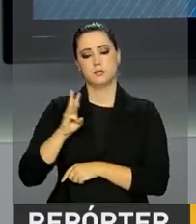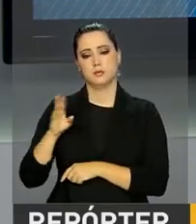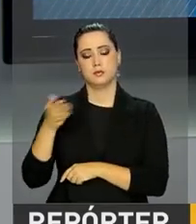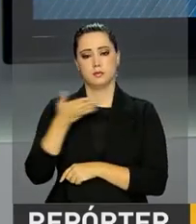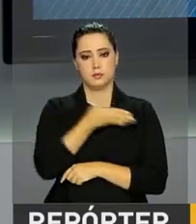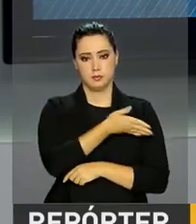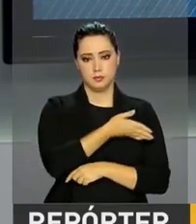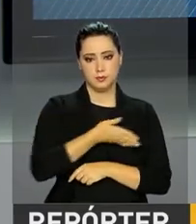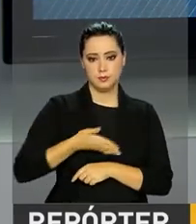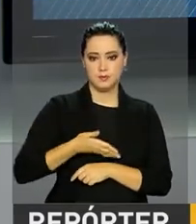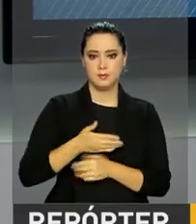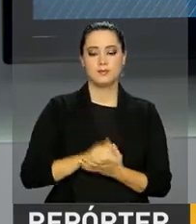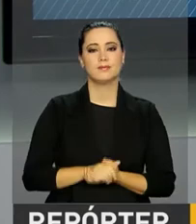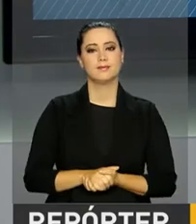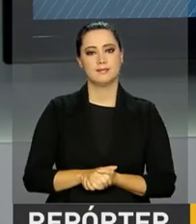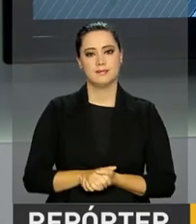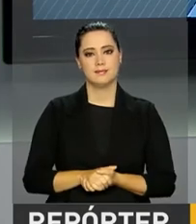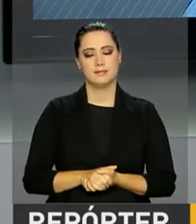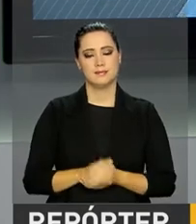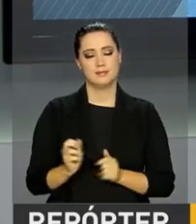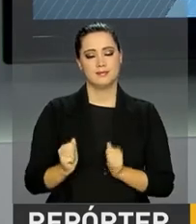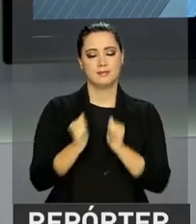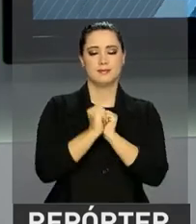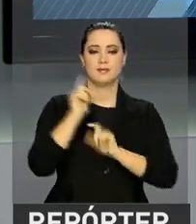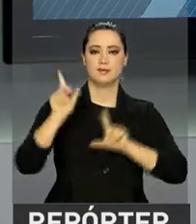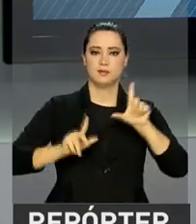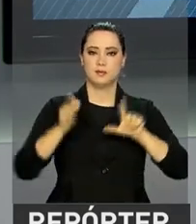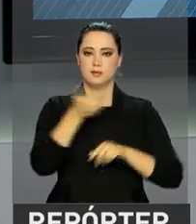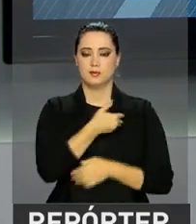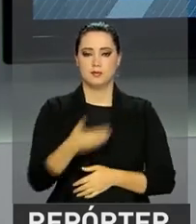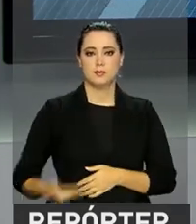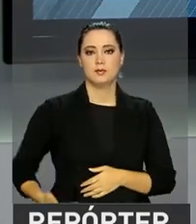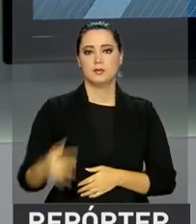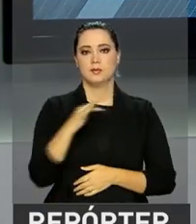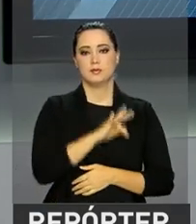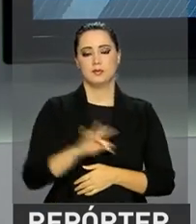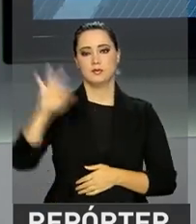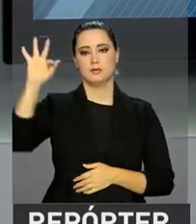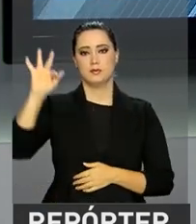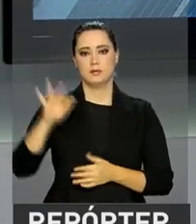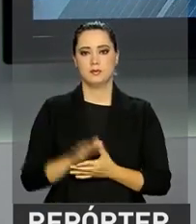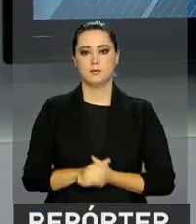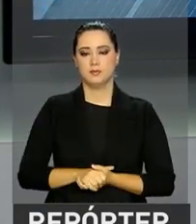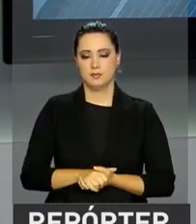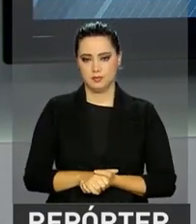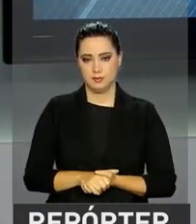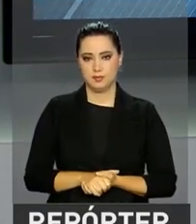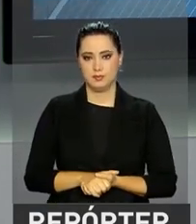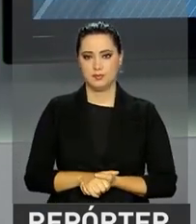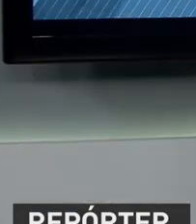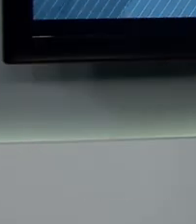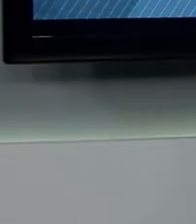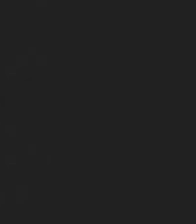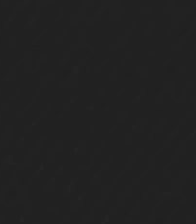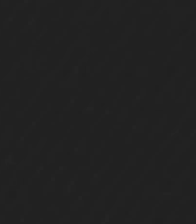página da nbr na internet continue com a gente aqui na nbr a tv do governo federal